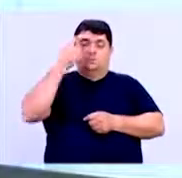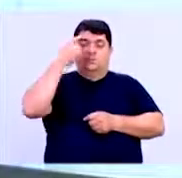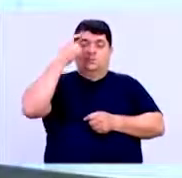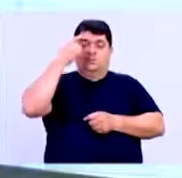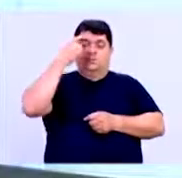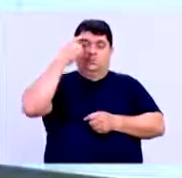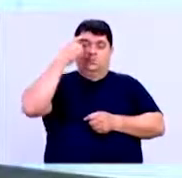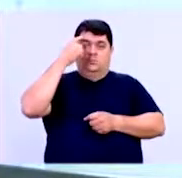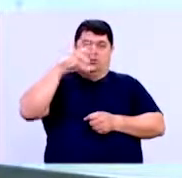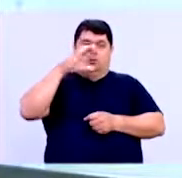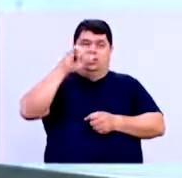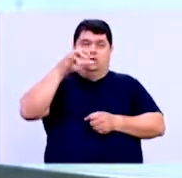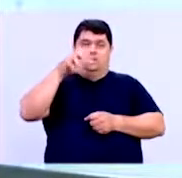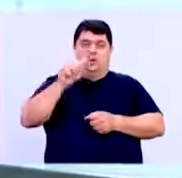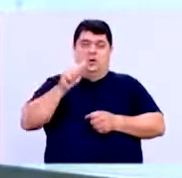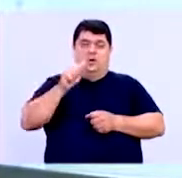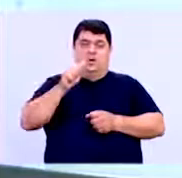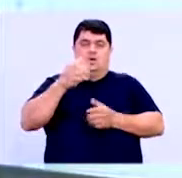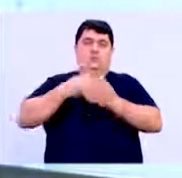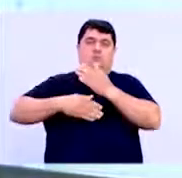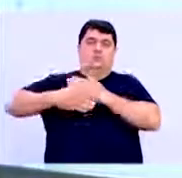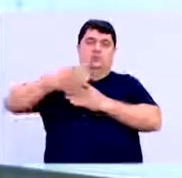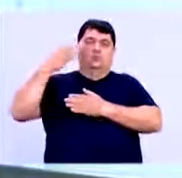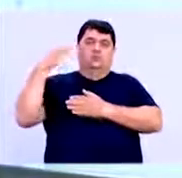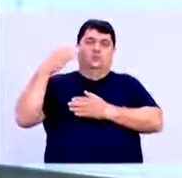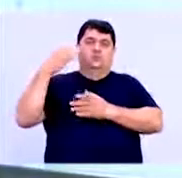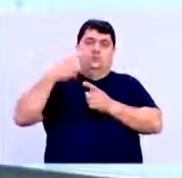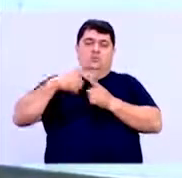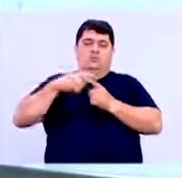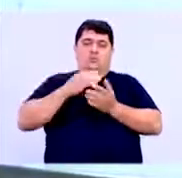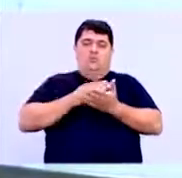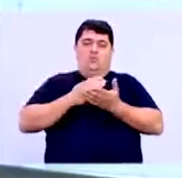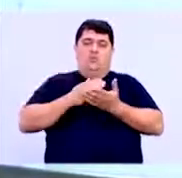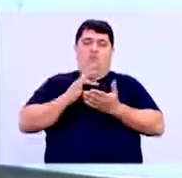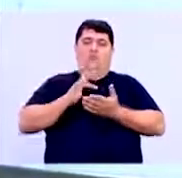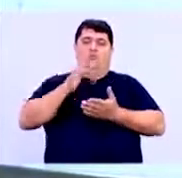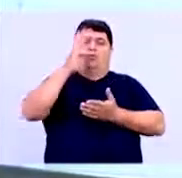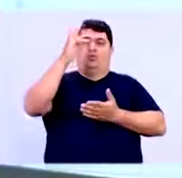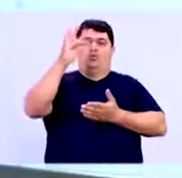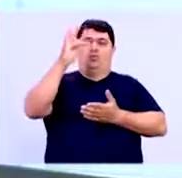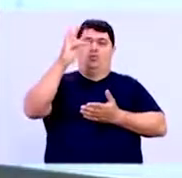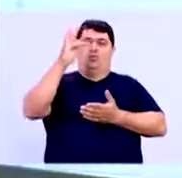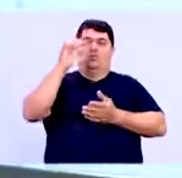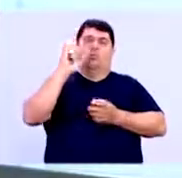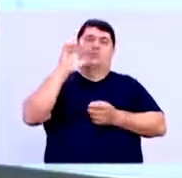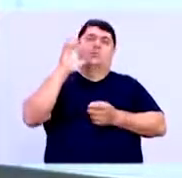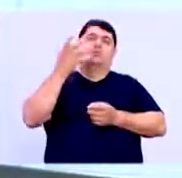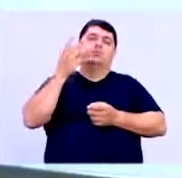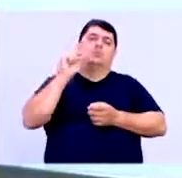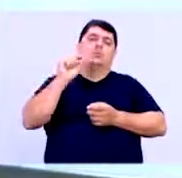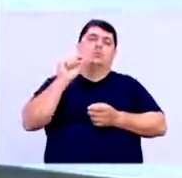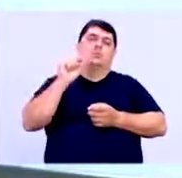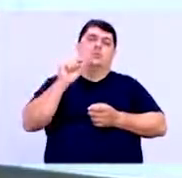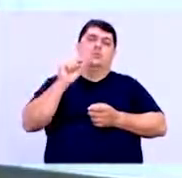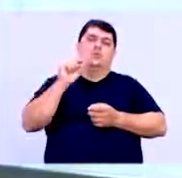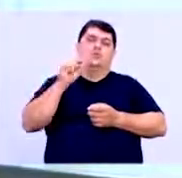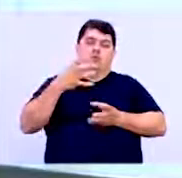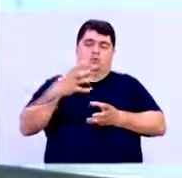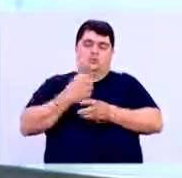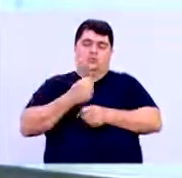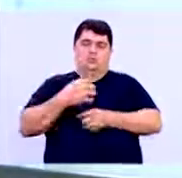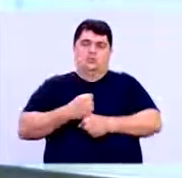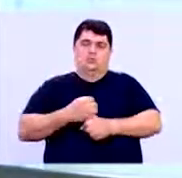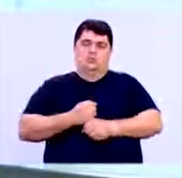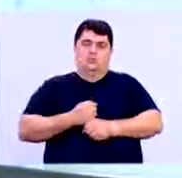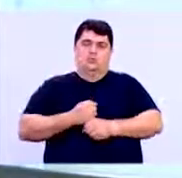o caixa passado como caixa inicial futuro. O que acontece é que na somatória de